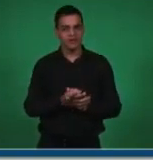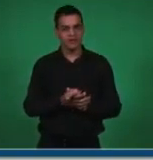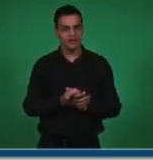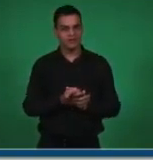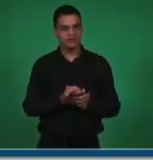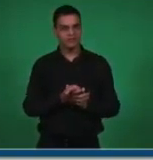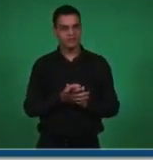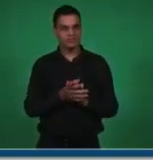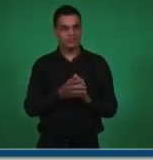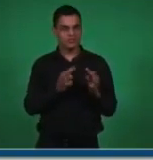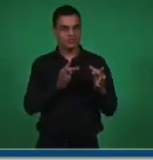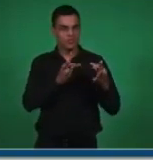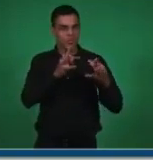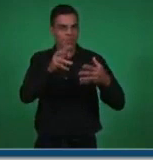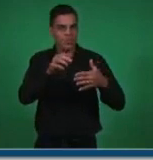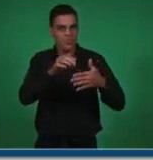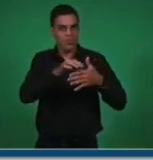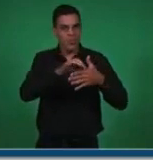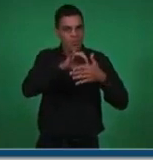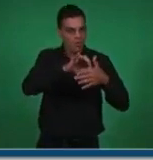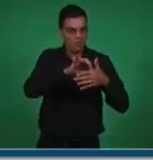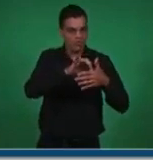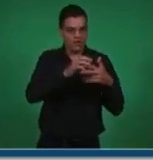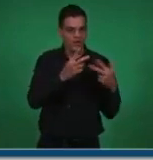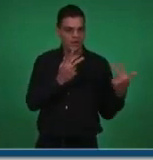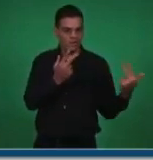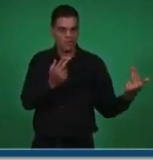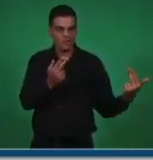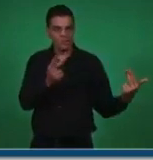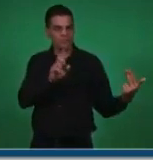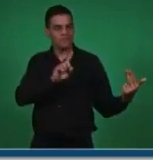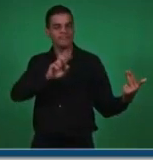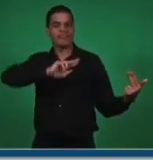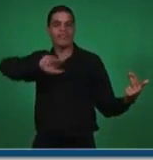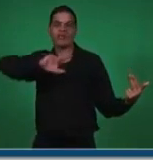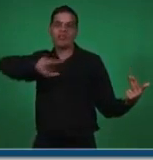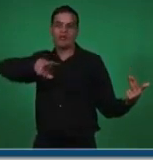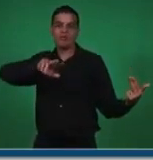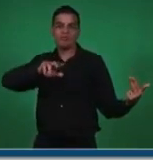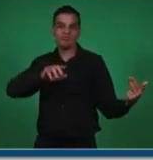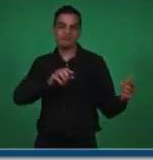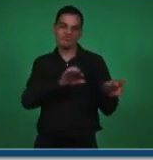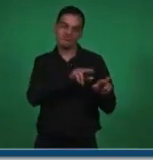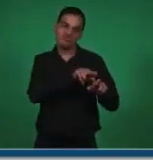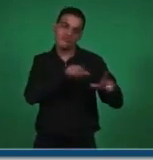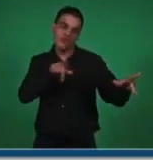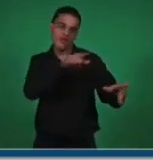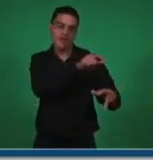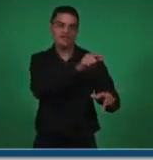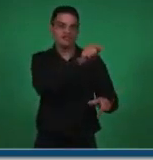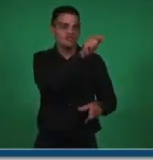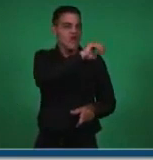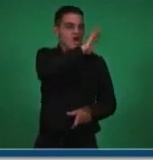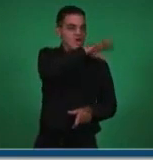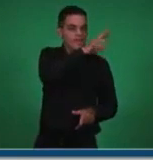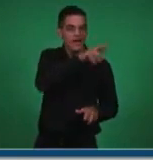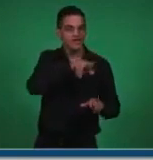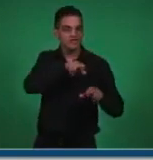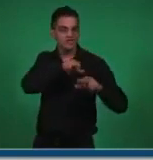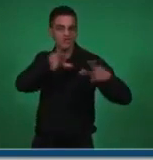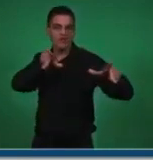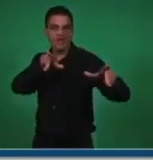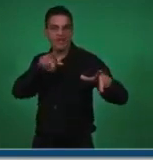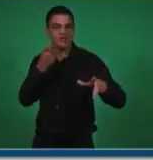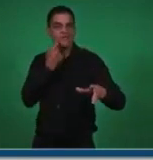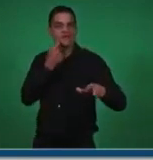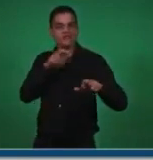carne, mas uma é a carne dos homens, e outra a carne dos animais, e outra dos peixes, e outra a das aves. Louvado seja o